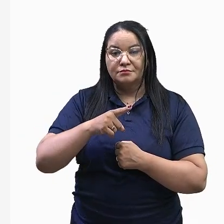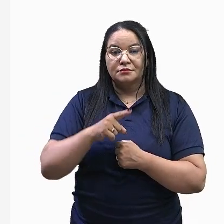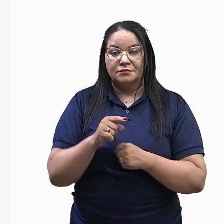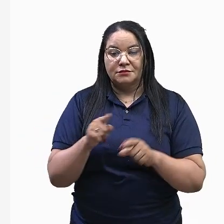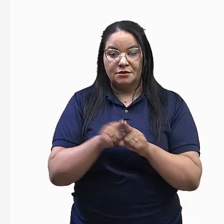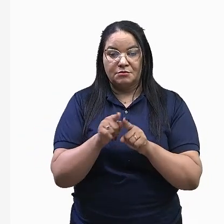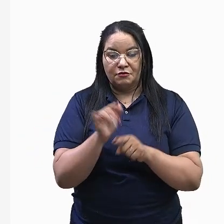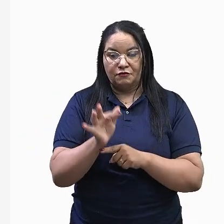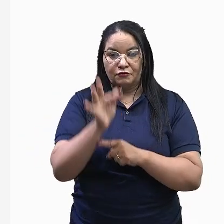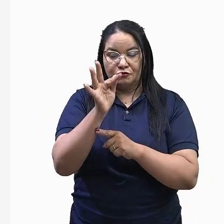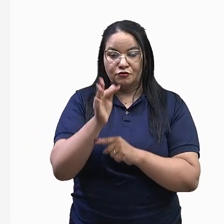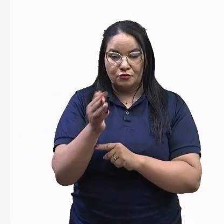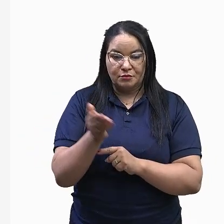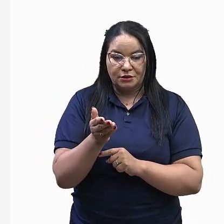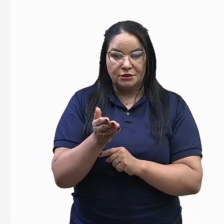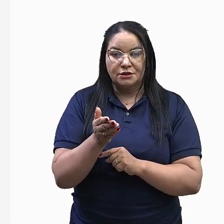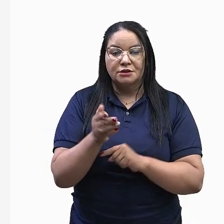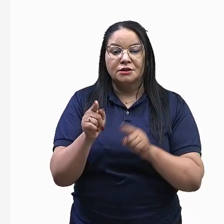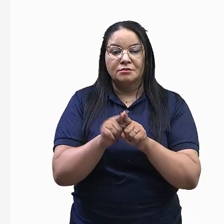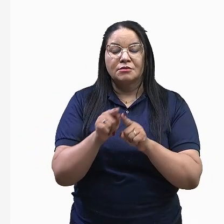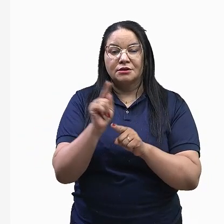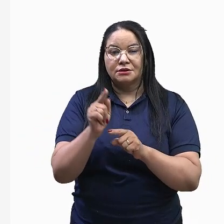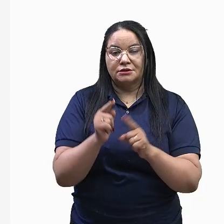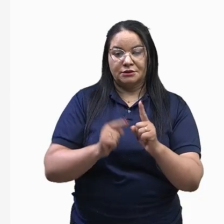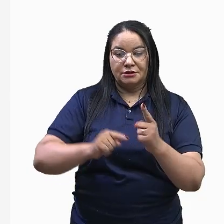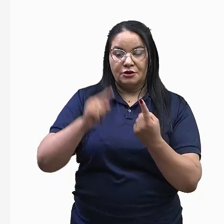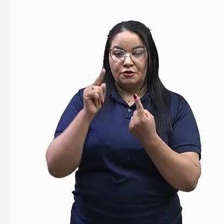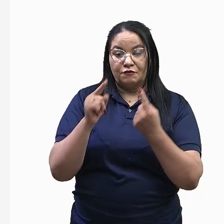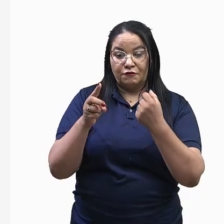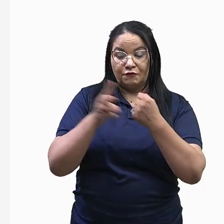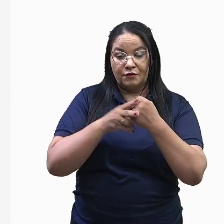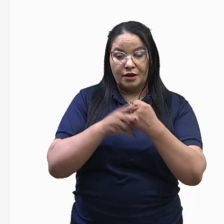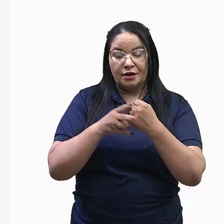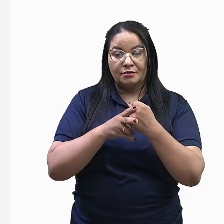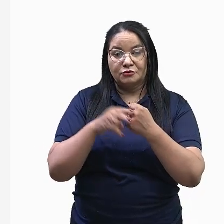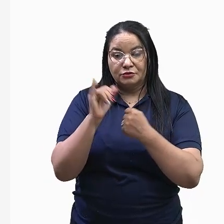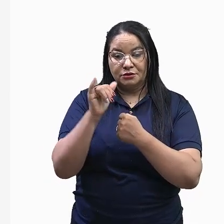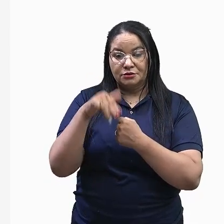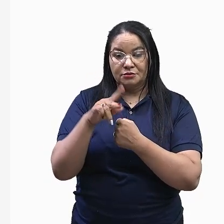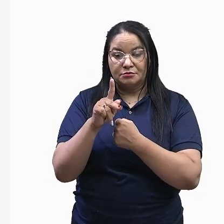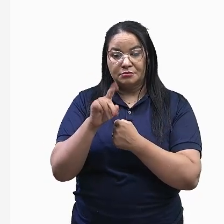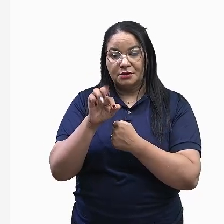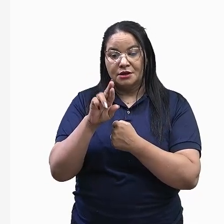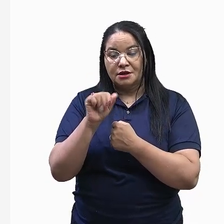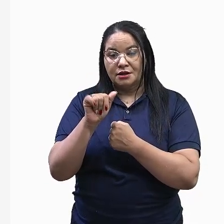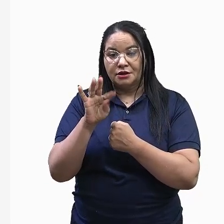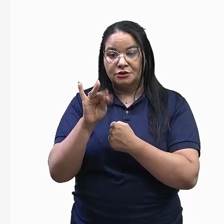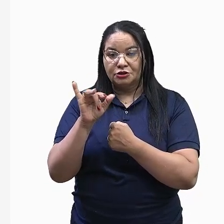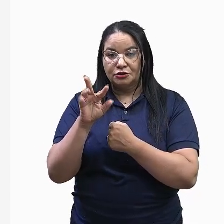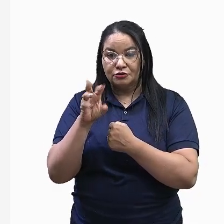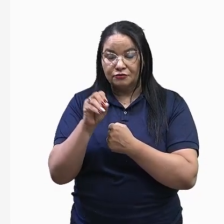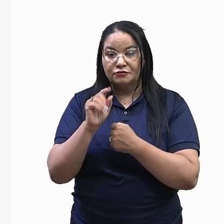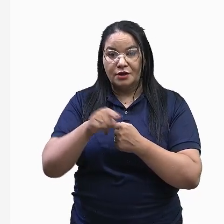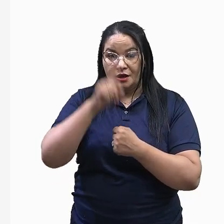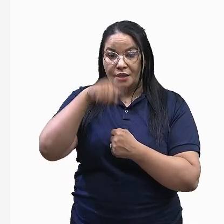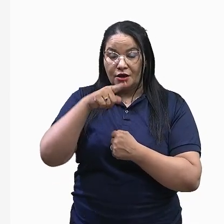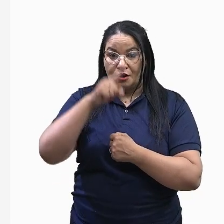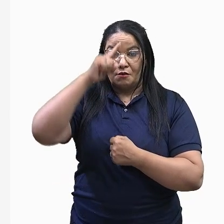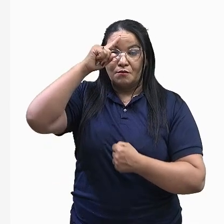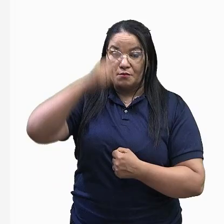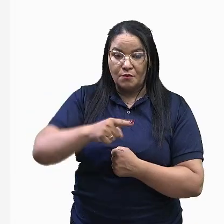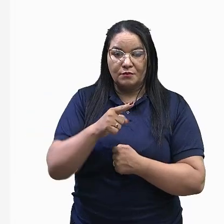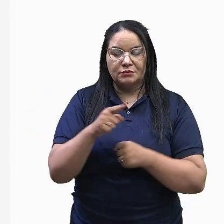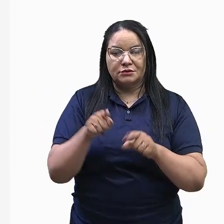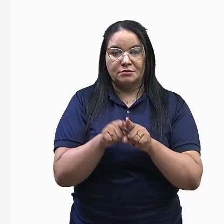futuro do presente, ou seja, imperativo é aquele verbo que vai dar uma ideia de comando de ação, né, que você